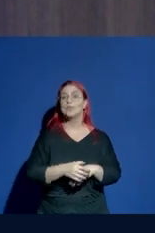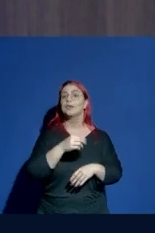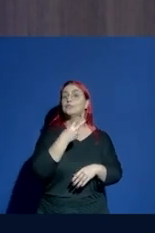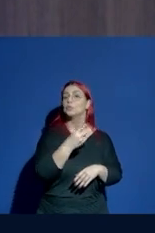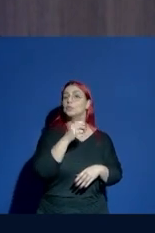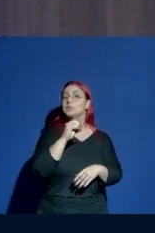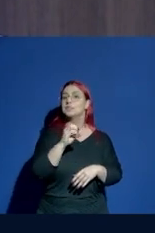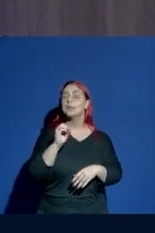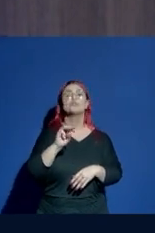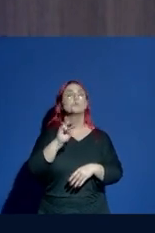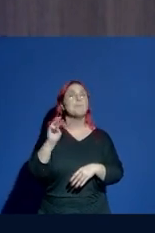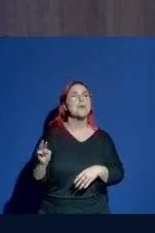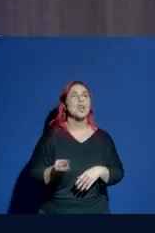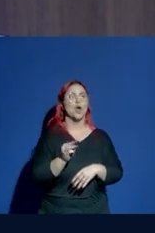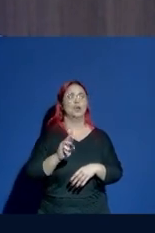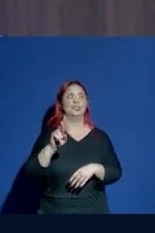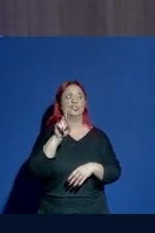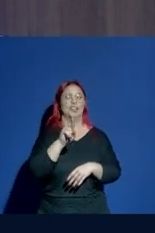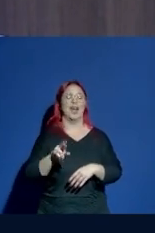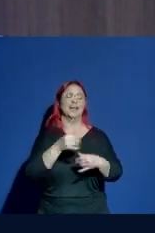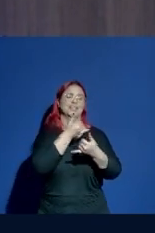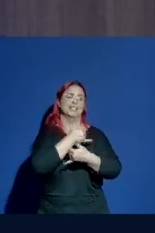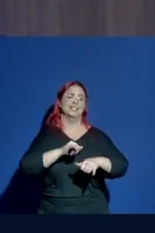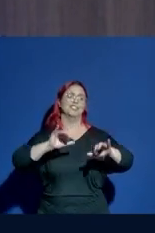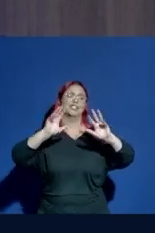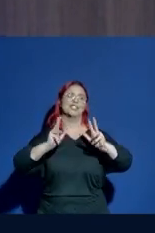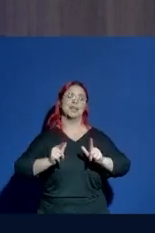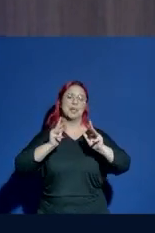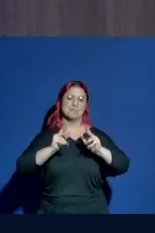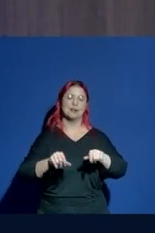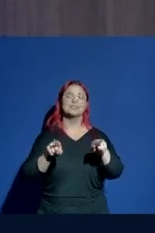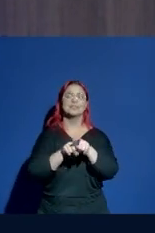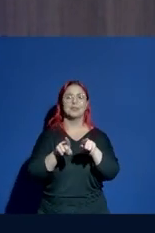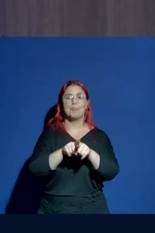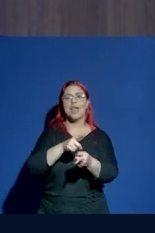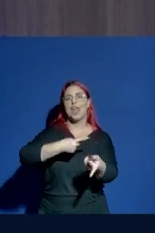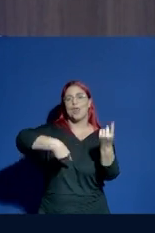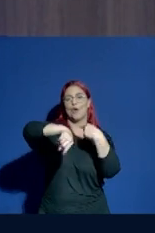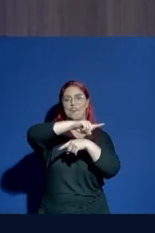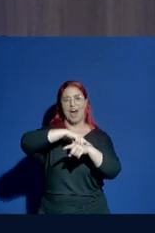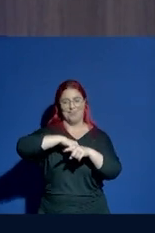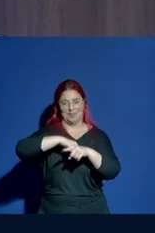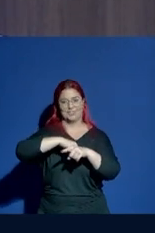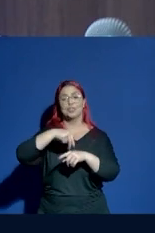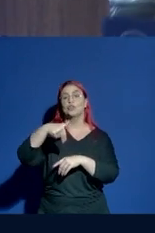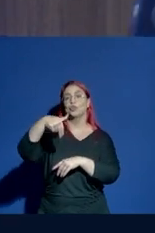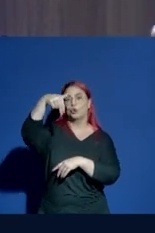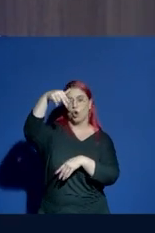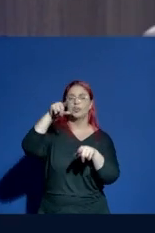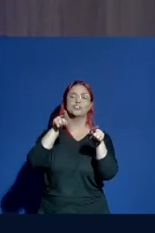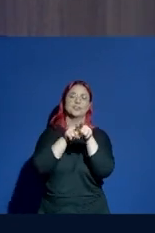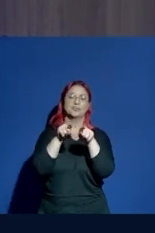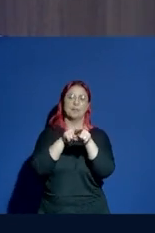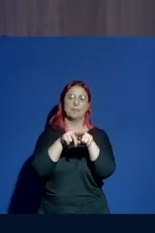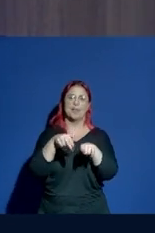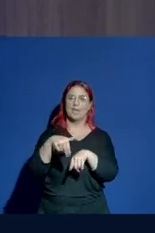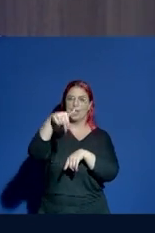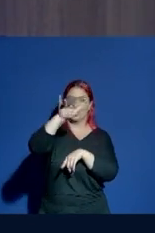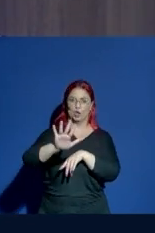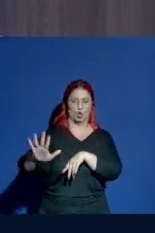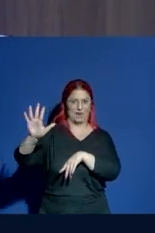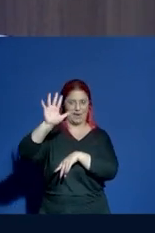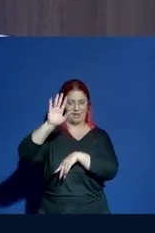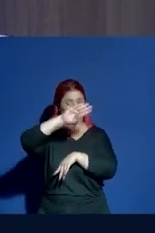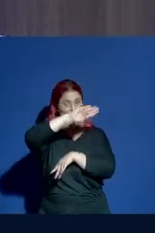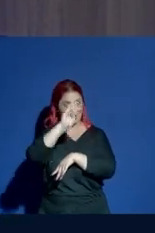bilhões de reais em energias limpas e renováveis no norte e no nordeste brasileiro que vão nos